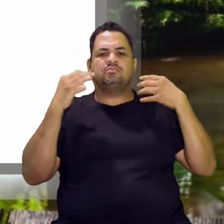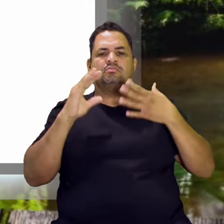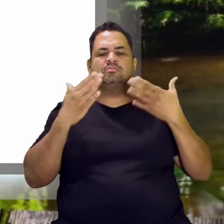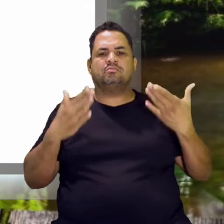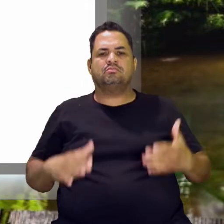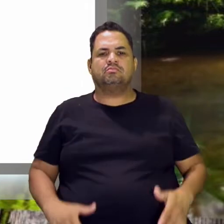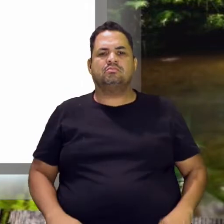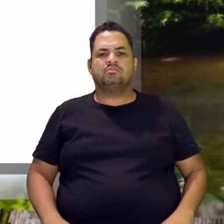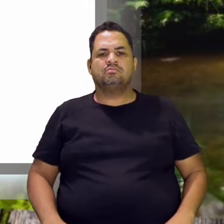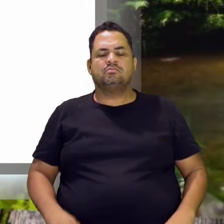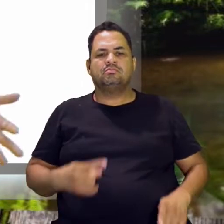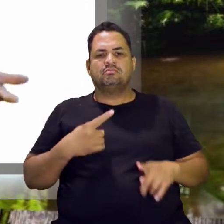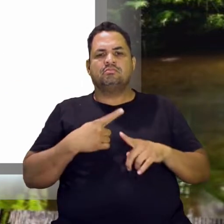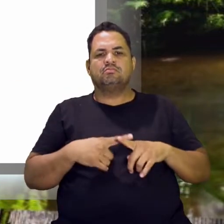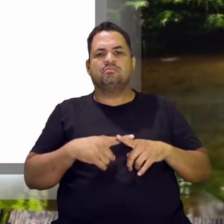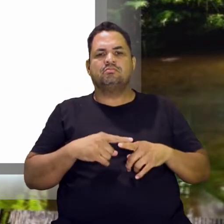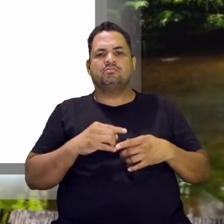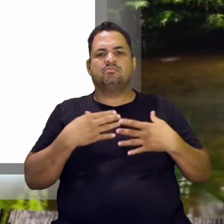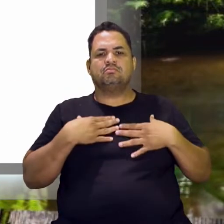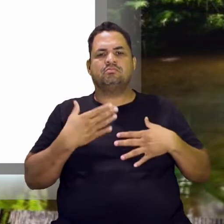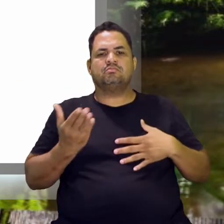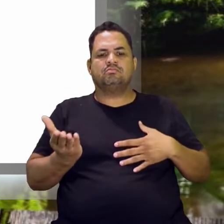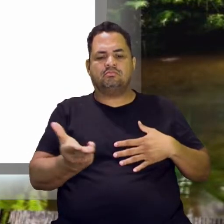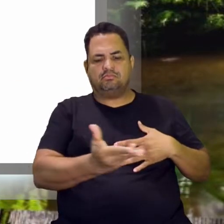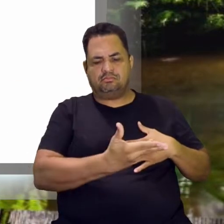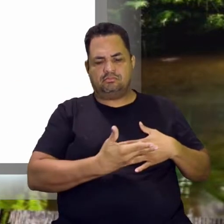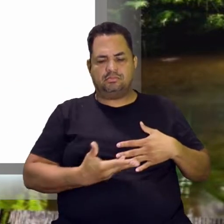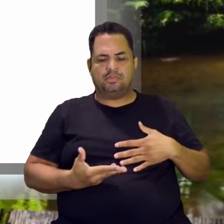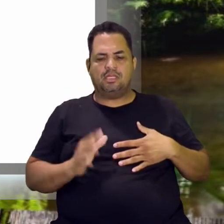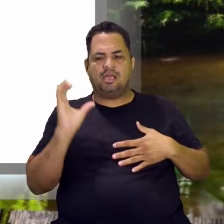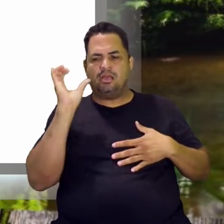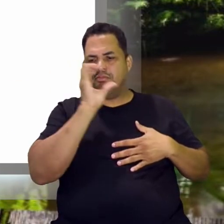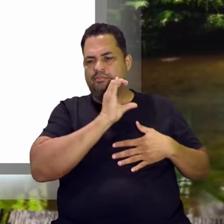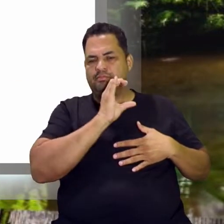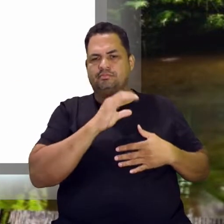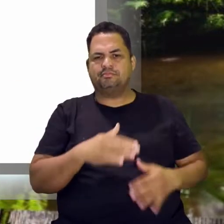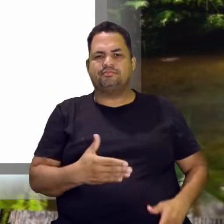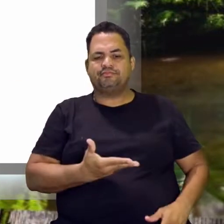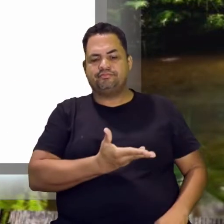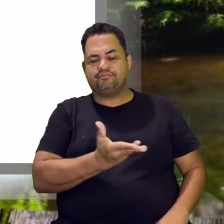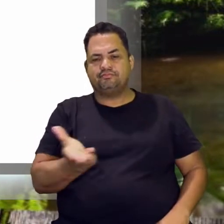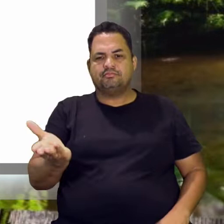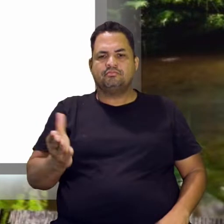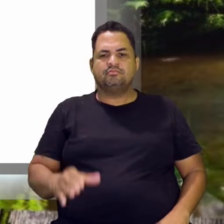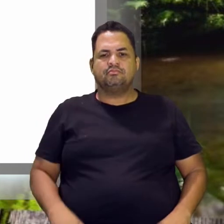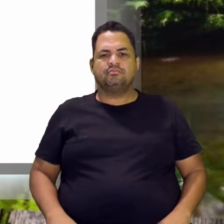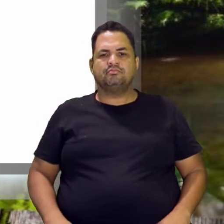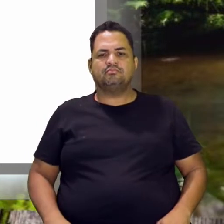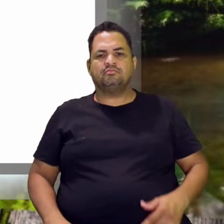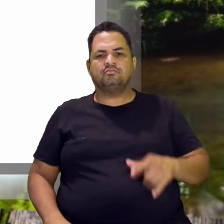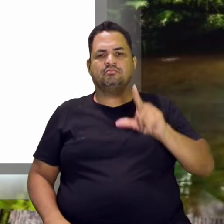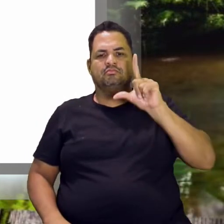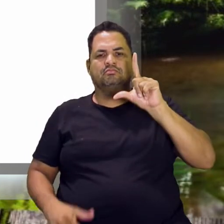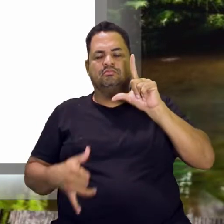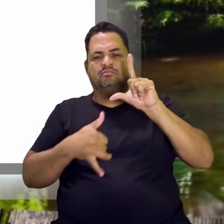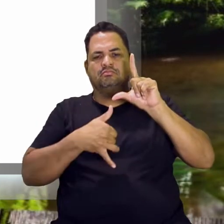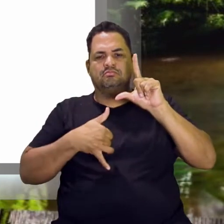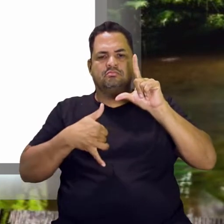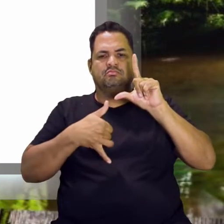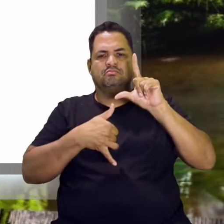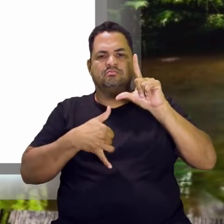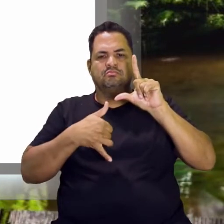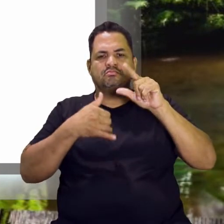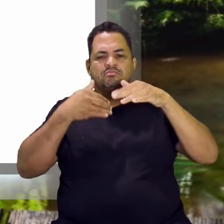vestiu. Por quê? Estava à sua disposição, mais acessível. Os lipídios, eles ficam como se